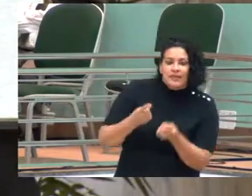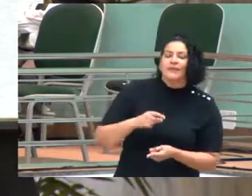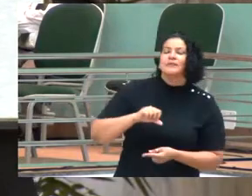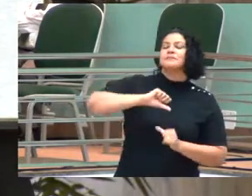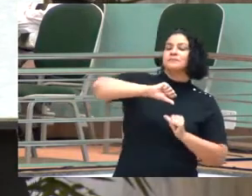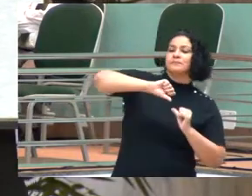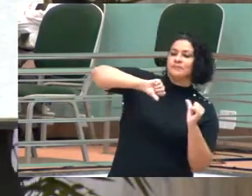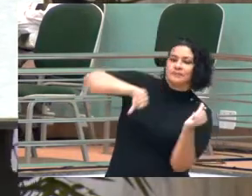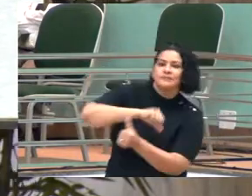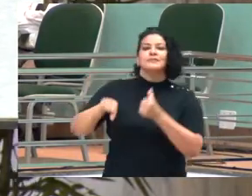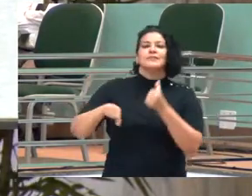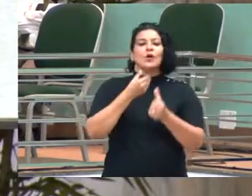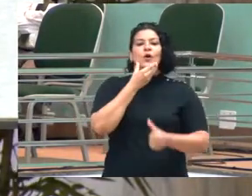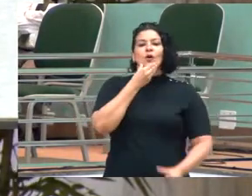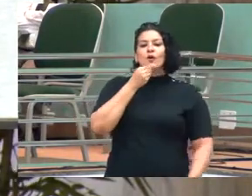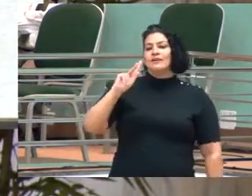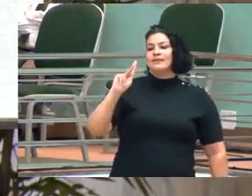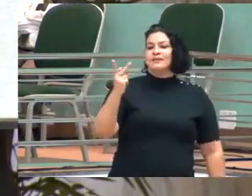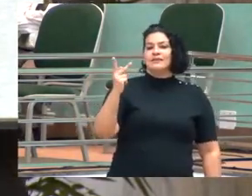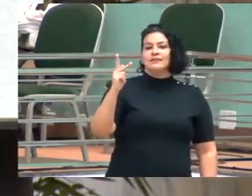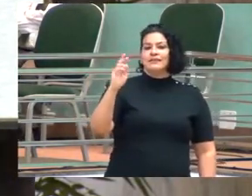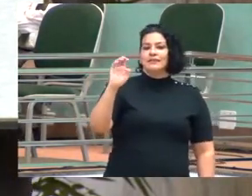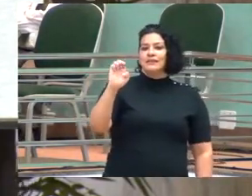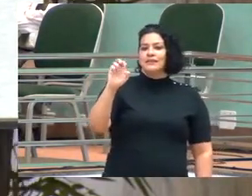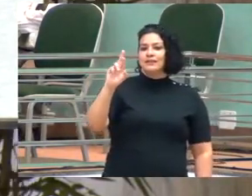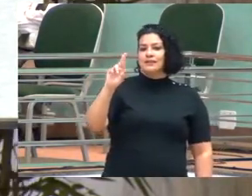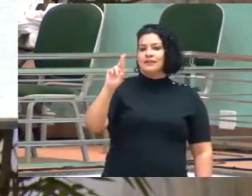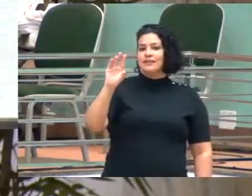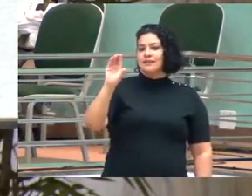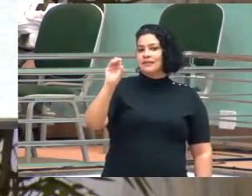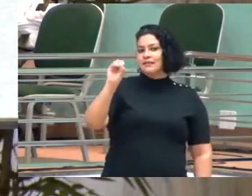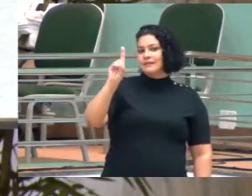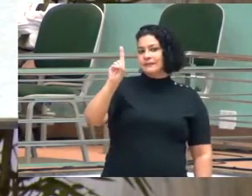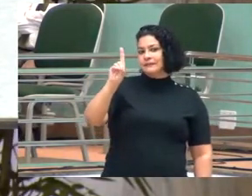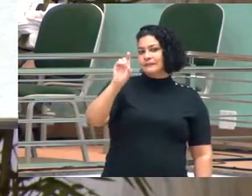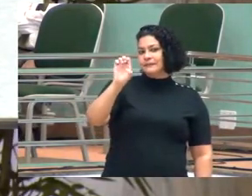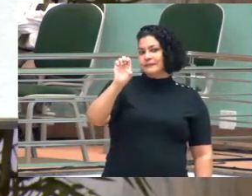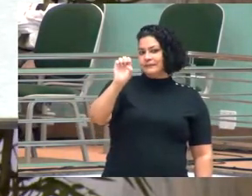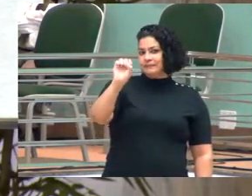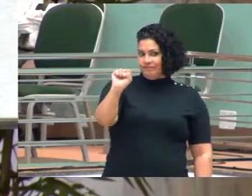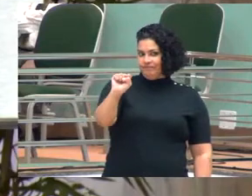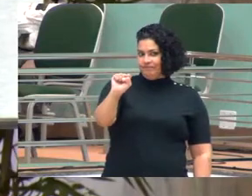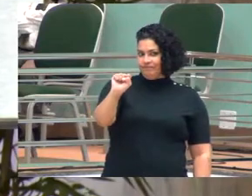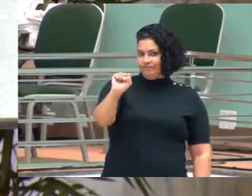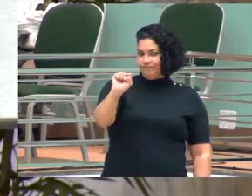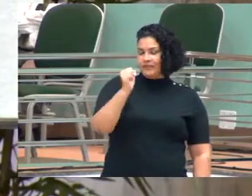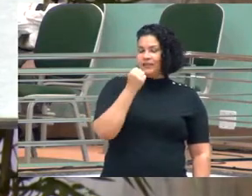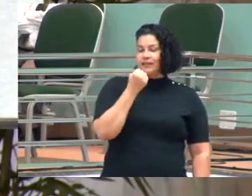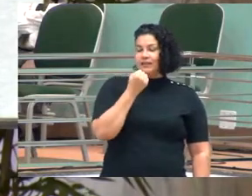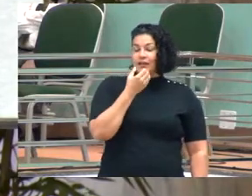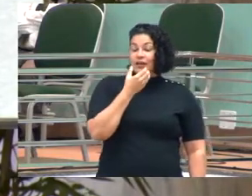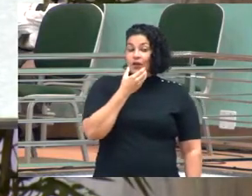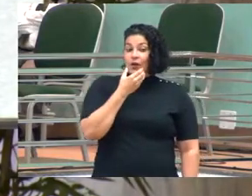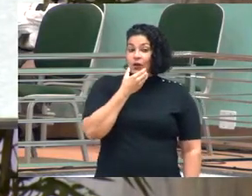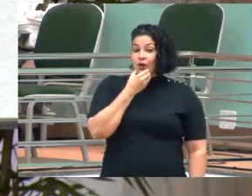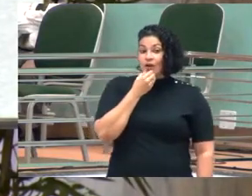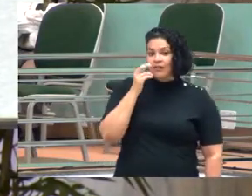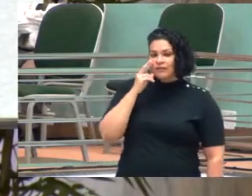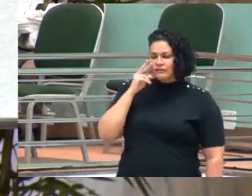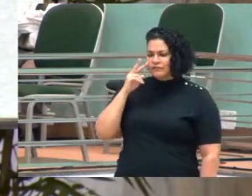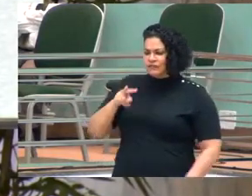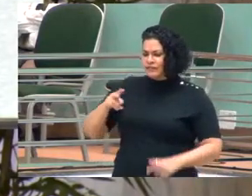Grande. Herodes o Grande, ele fez grandes reformas em Jerusalém. Ele ampliou o templo.